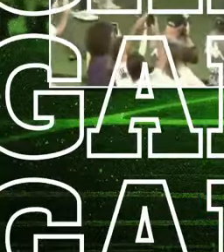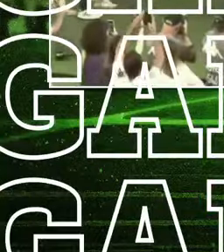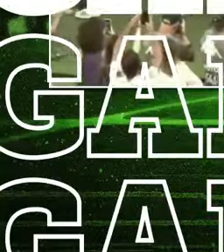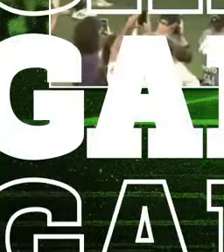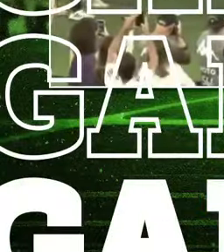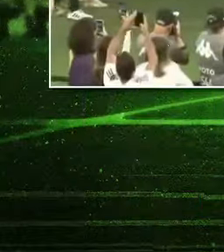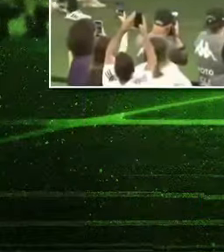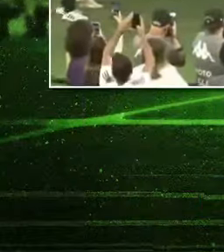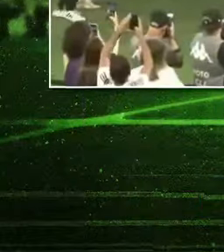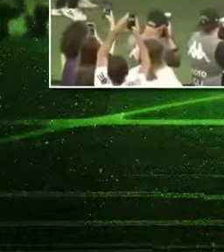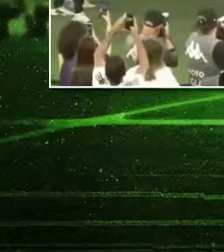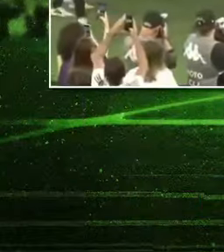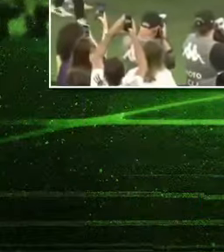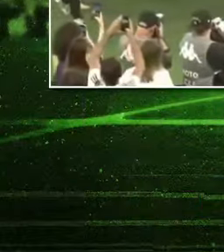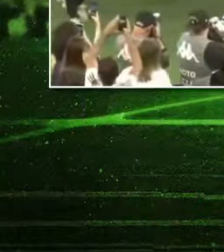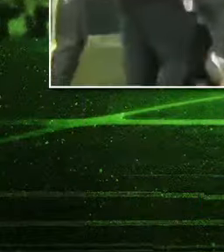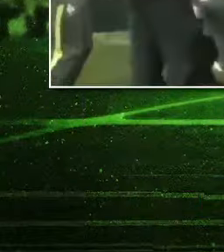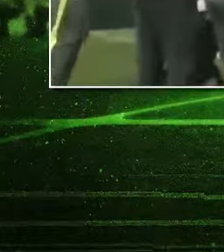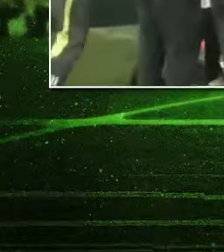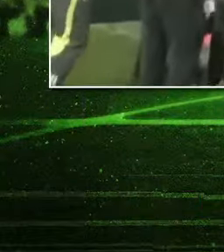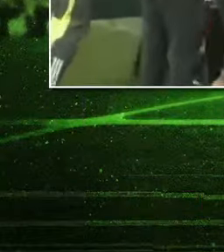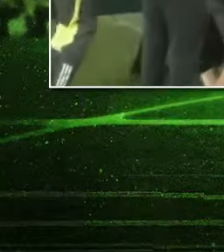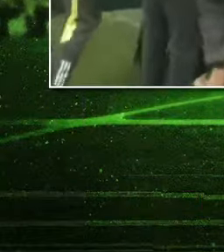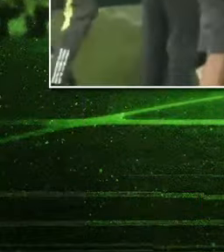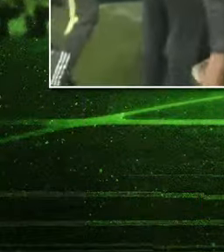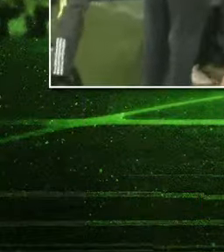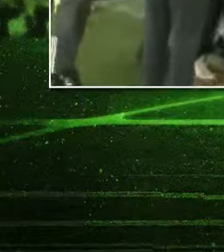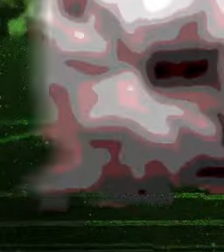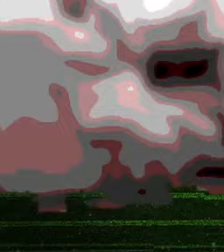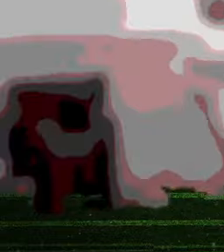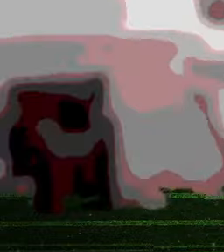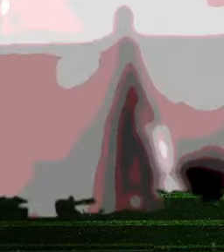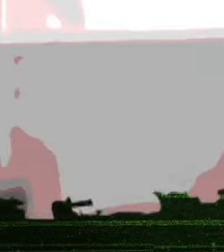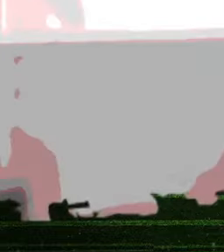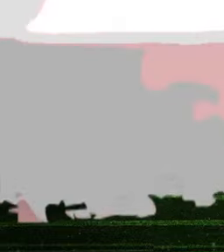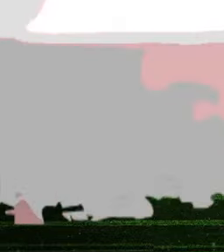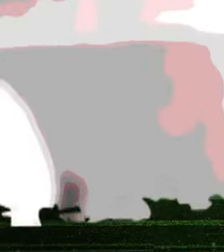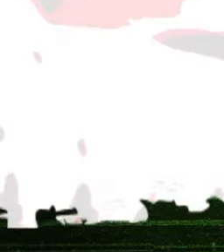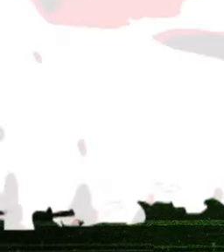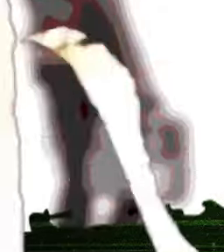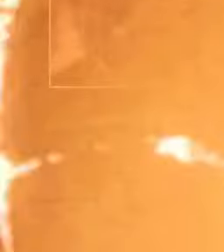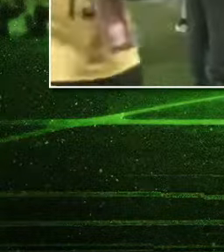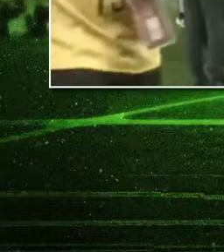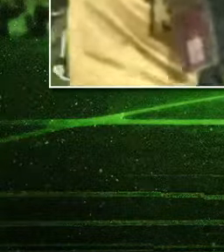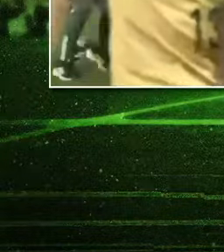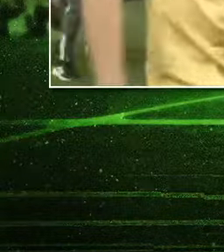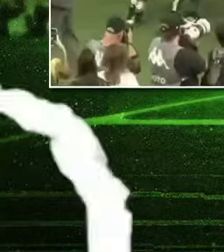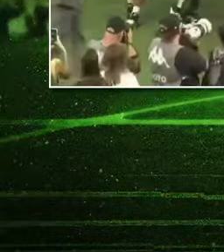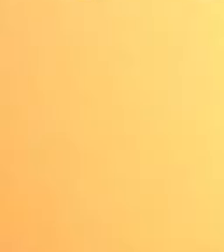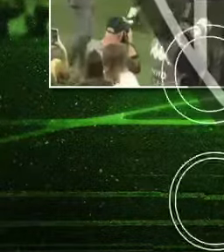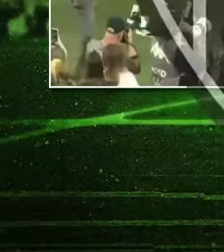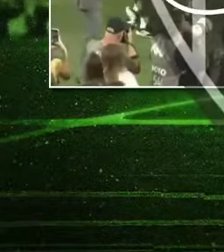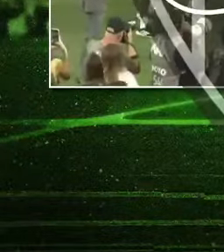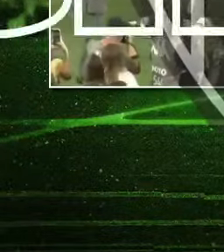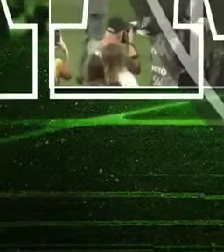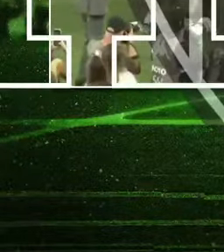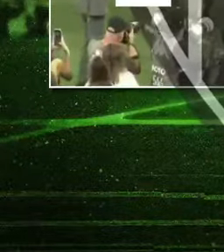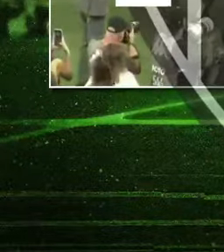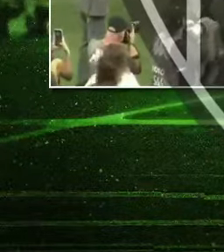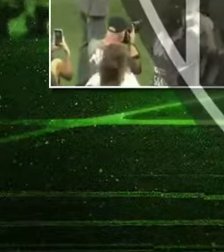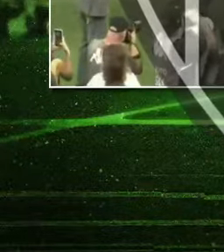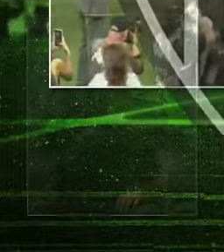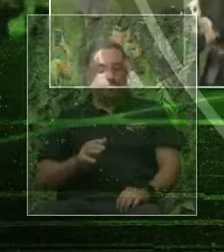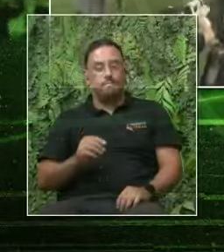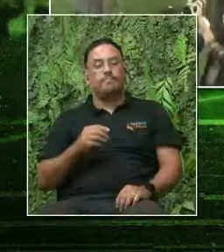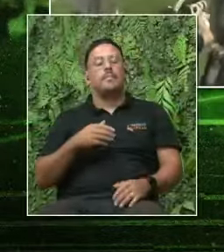campão Mineiro Atlético Minas Gerais nosso terreiro Minas Gerais tem dono